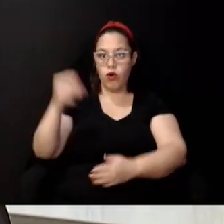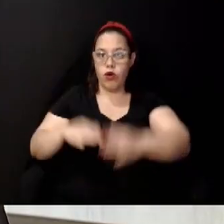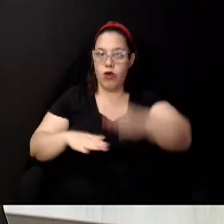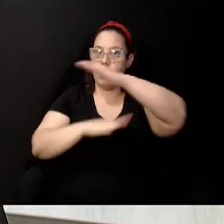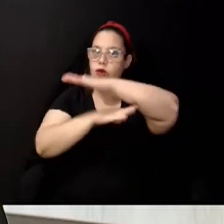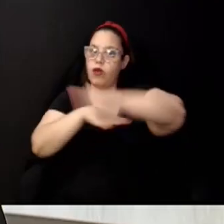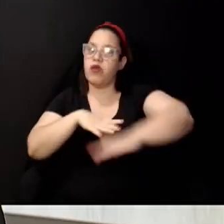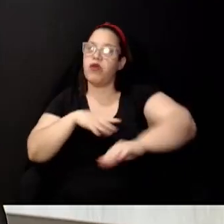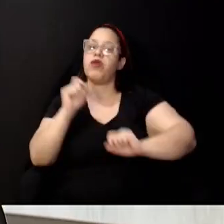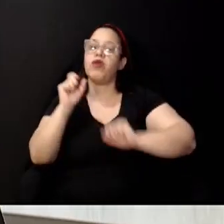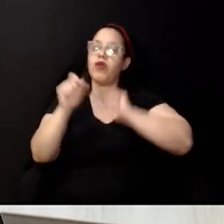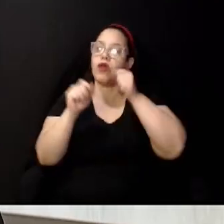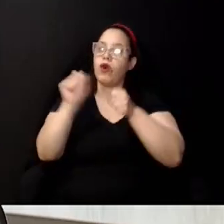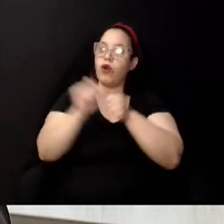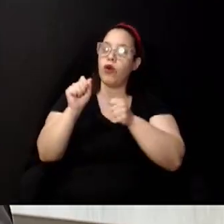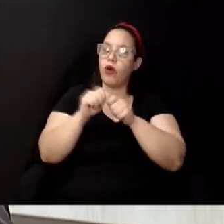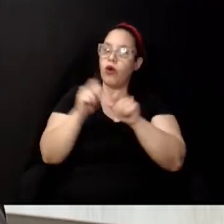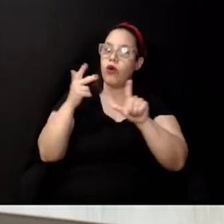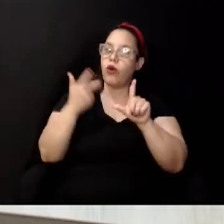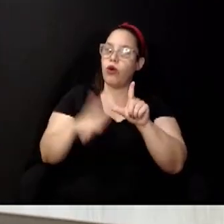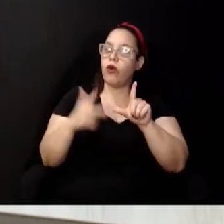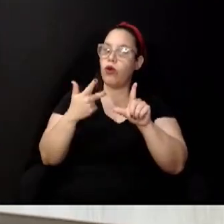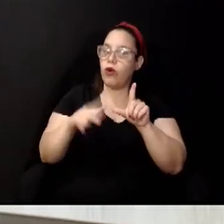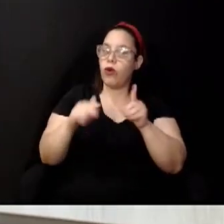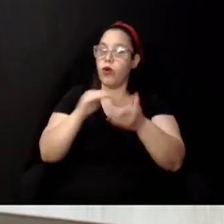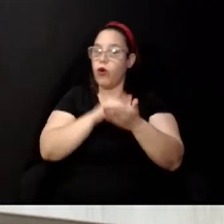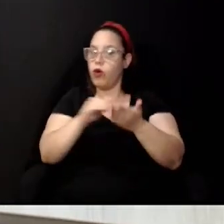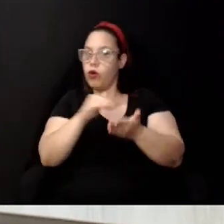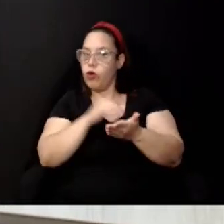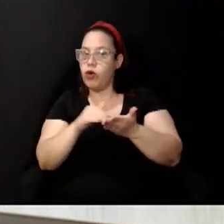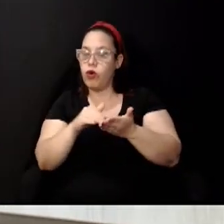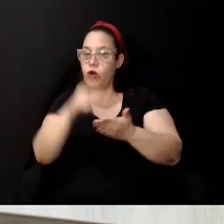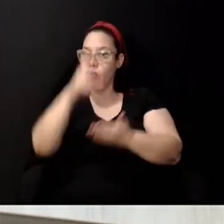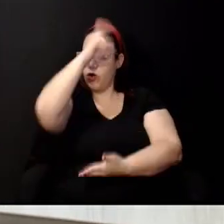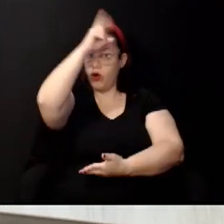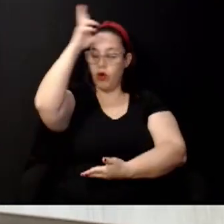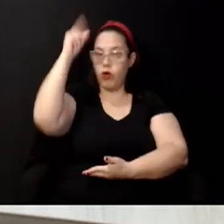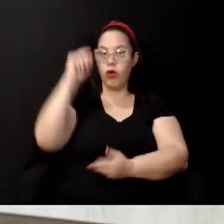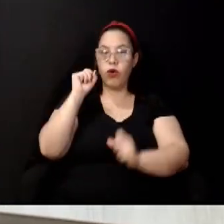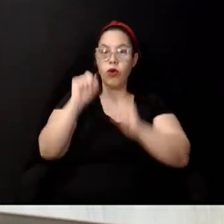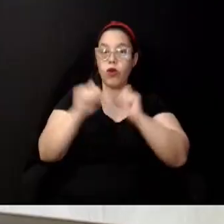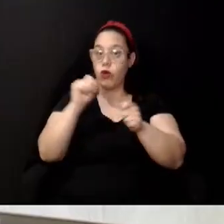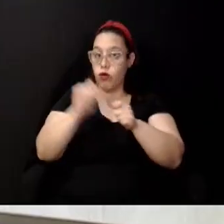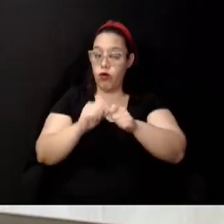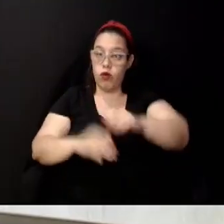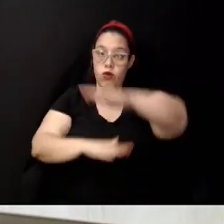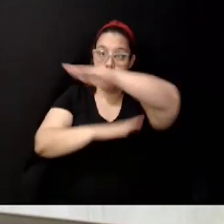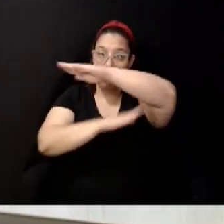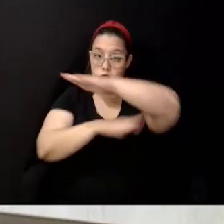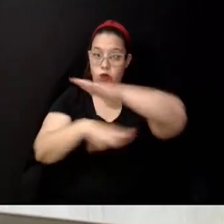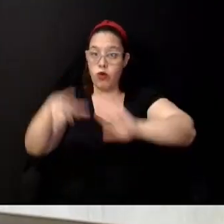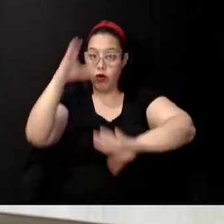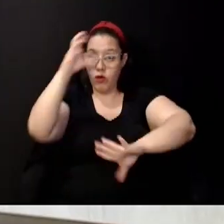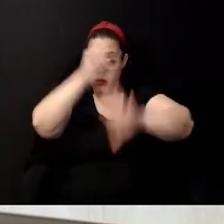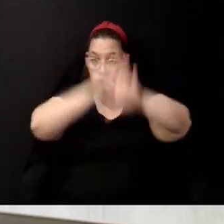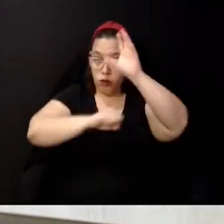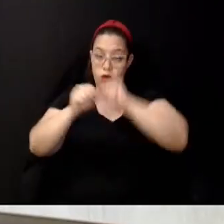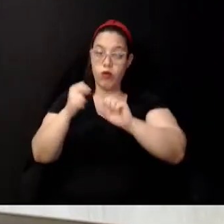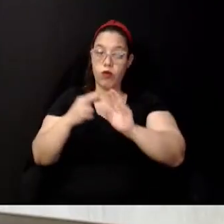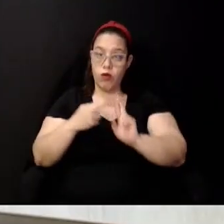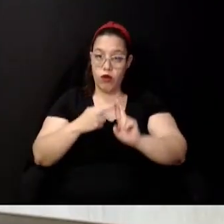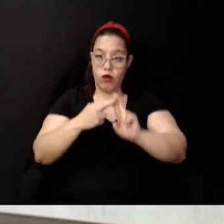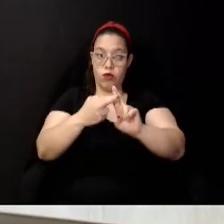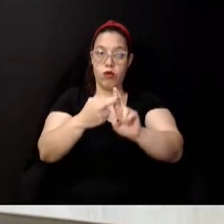faz o executivo, o prefeito e seus secretários e o que faz a Câmara Municipal. Então hoje eles estão aprendendo a função de representar,